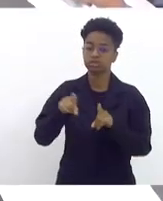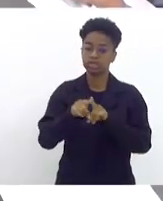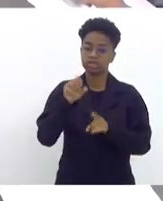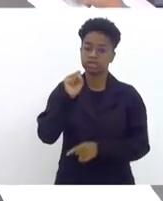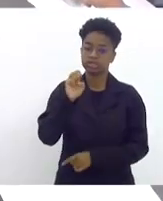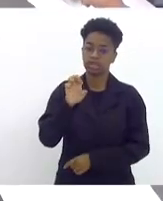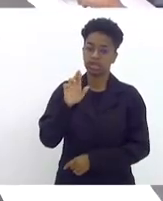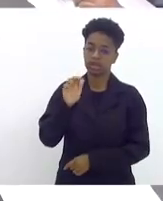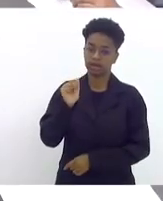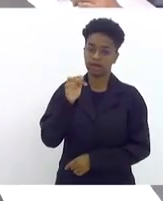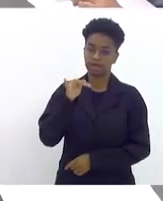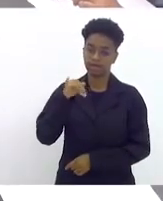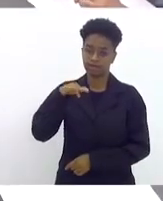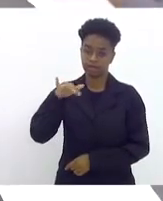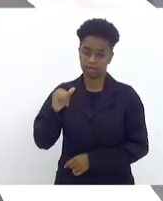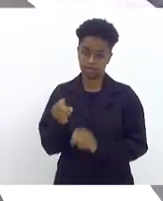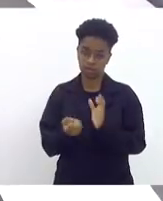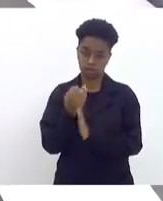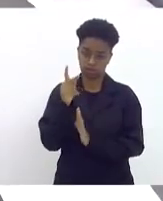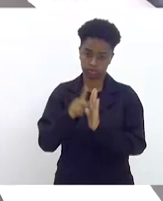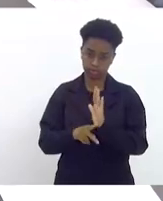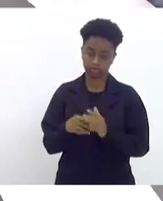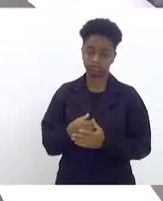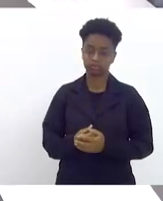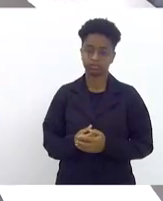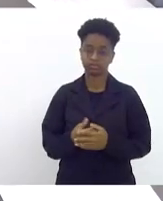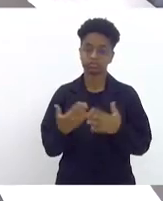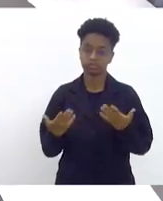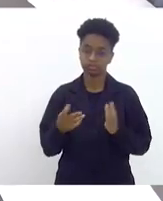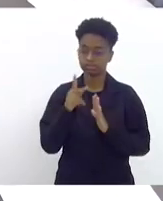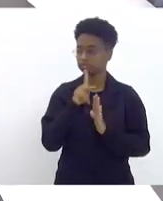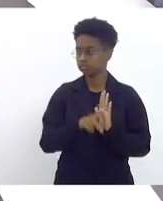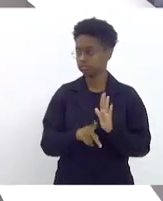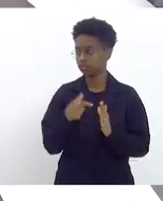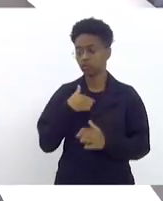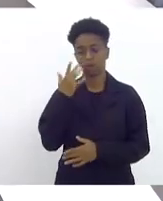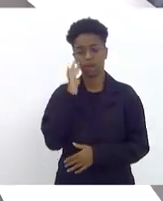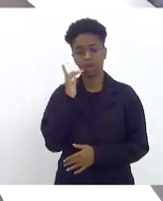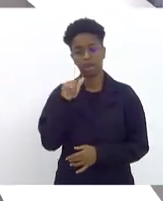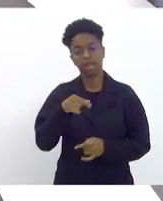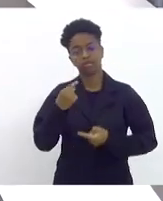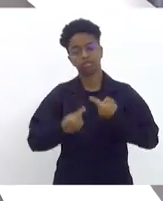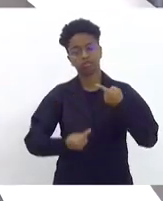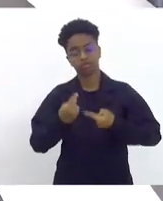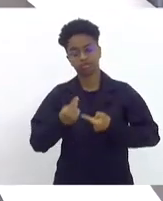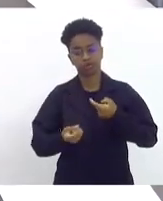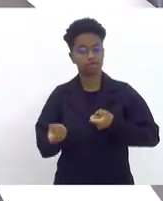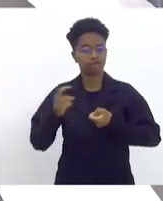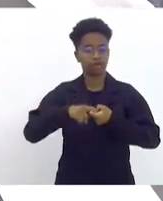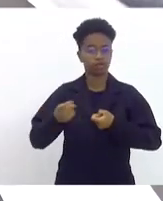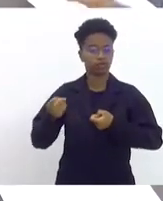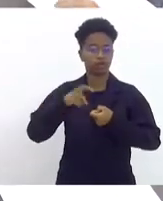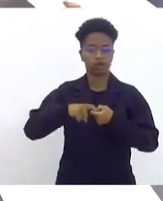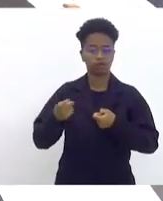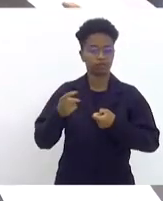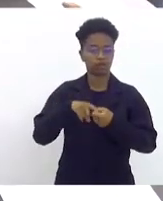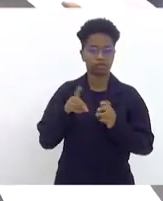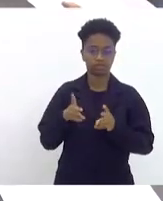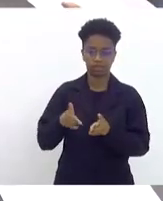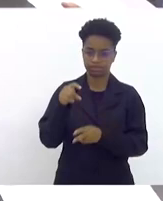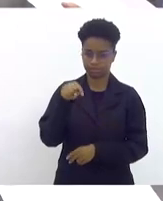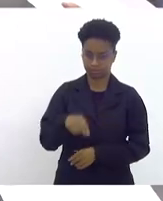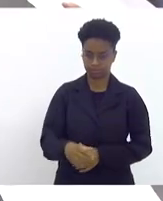do projeto original senhor presidente eh acho que esse é um debate que vai voltar com frequência aqui na casa